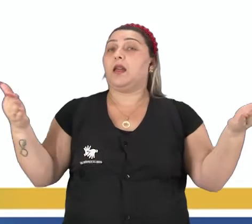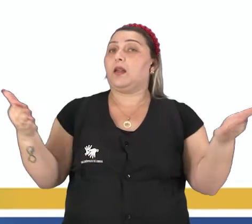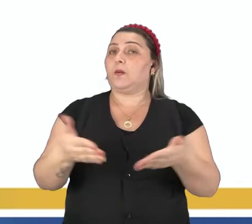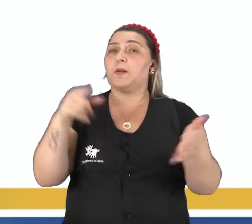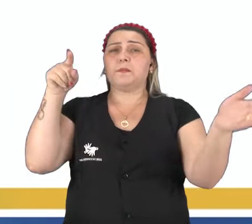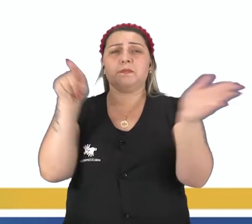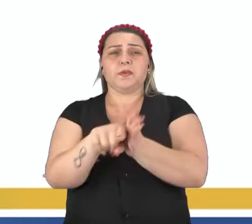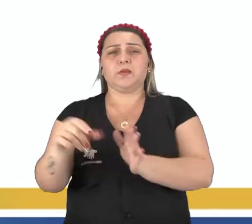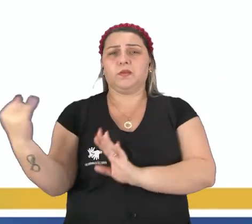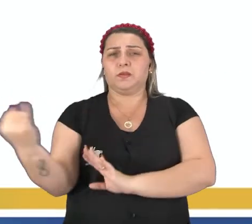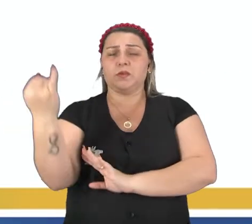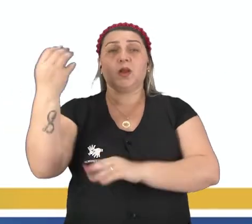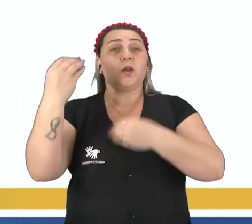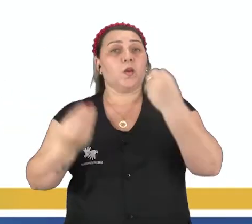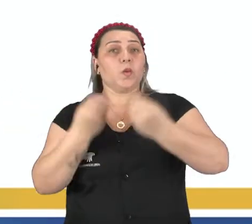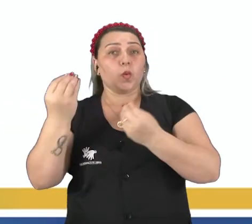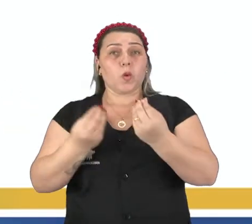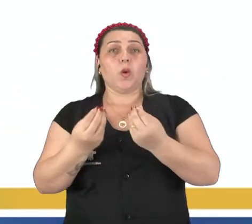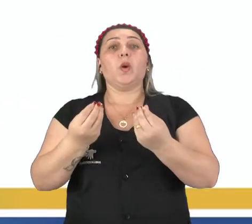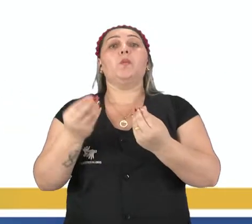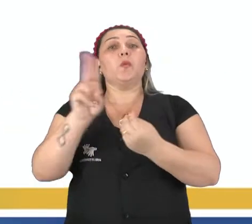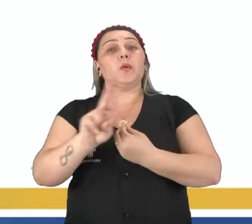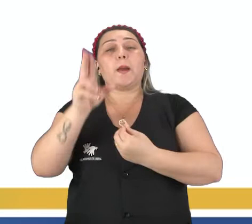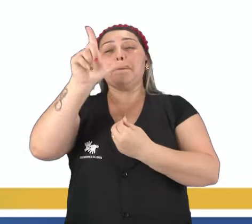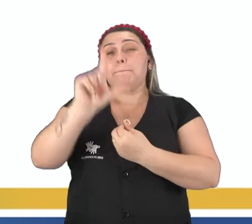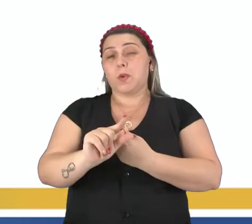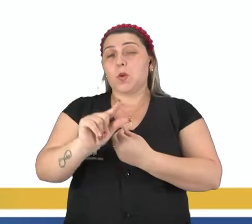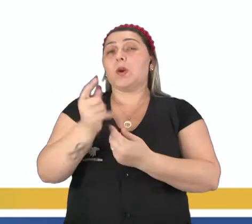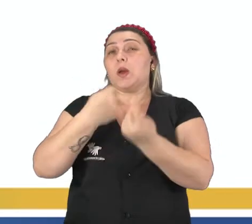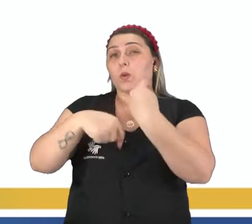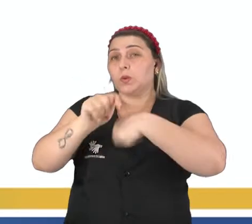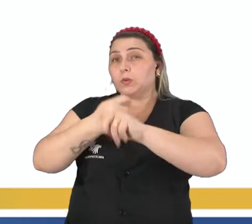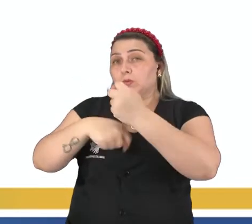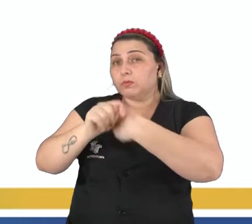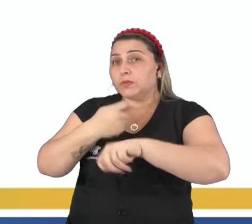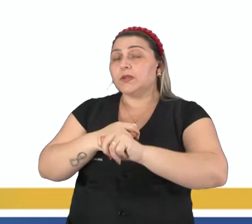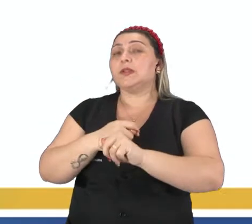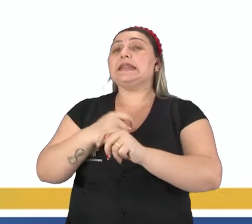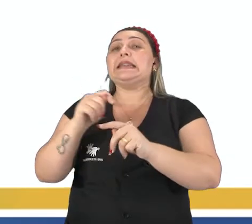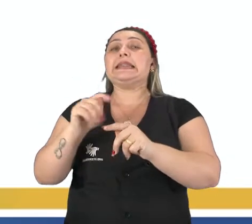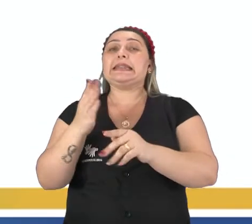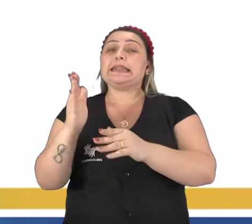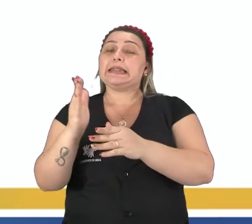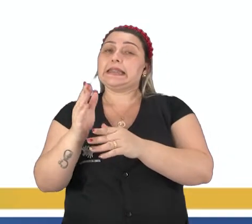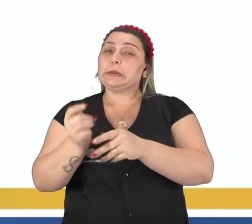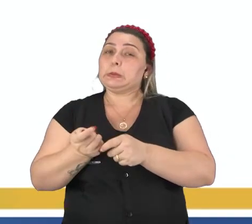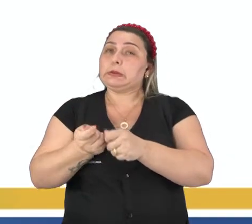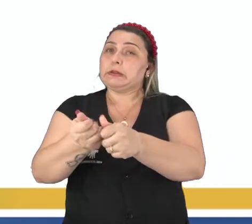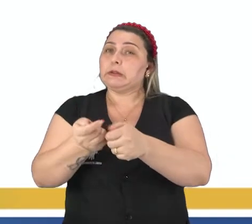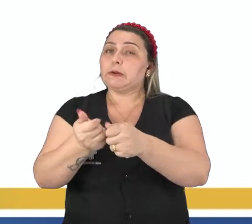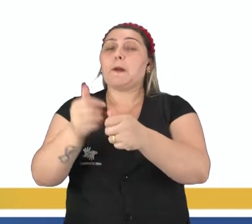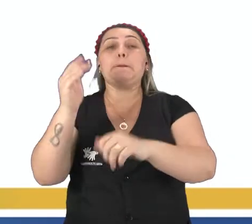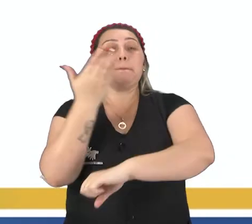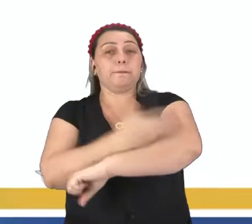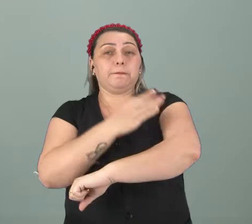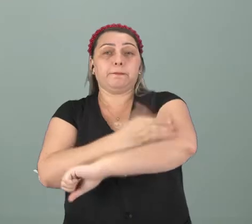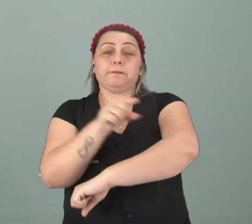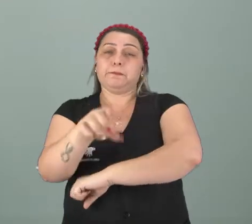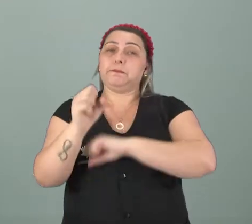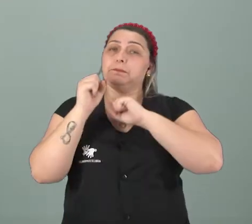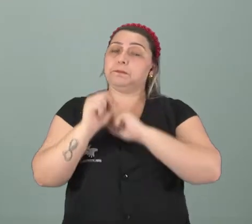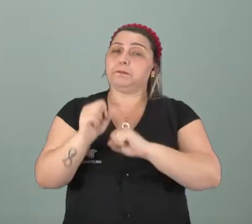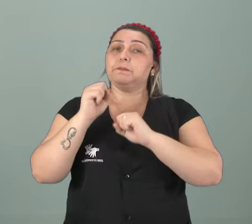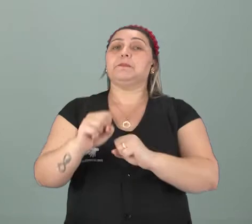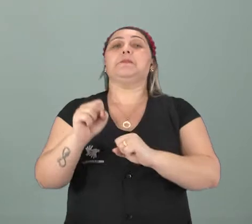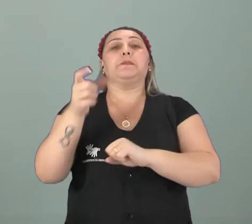Agora, né, a pergunta muito importante, como economizar energia elétrica? Eu vou dar aqui para vocês algumas dicas, né, práticas que você pode